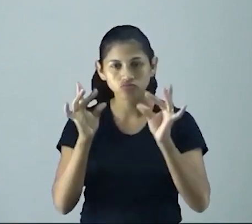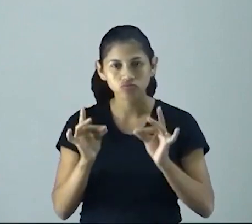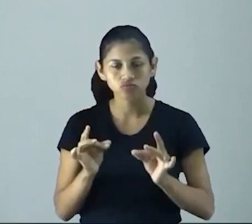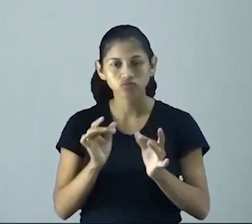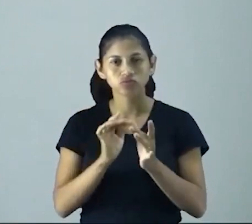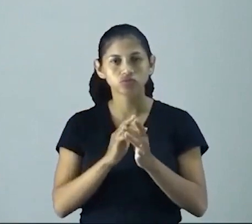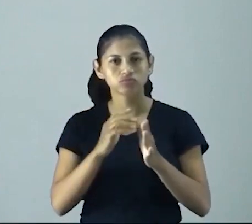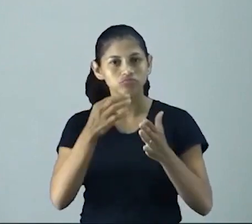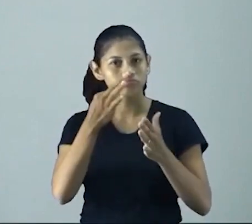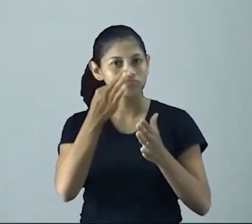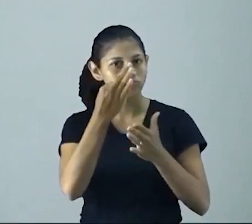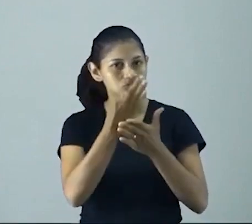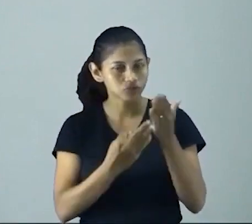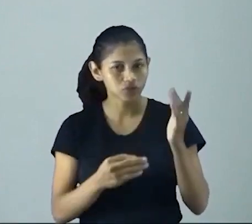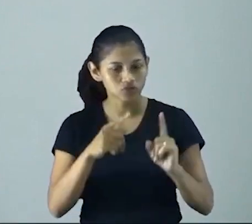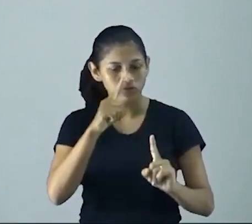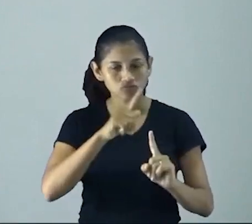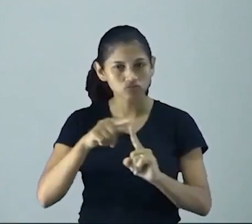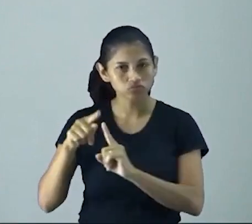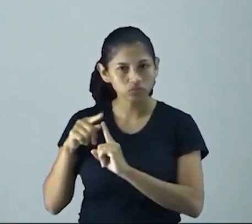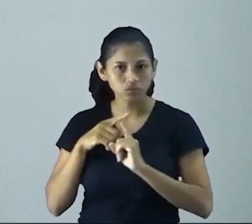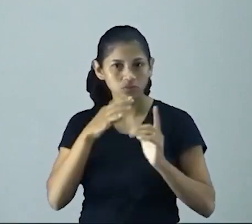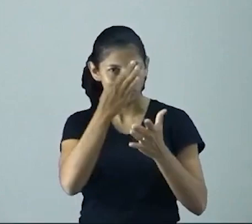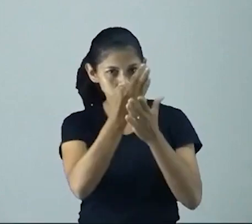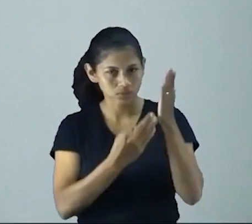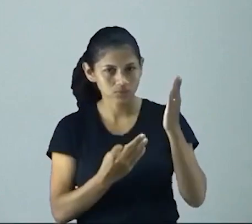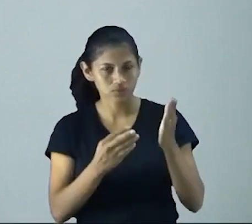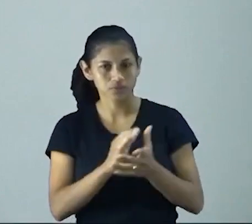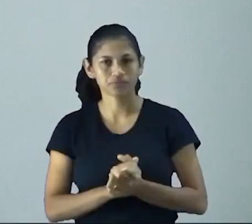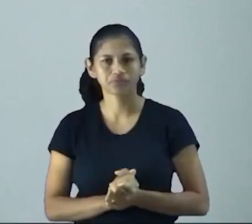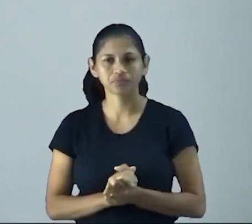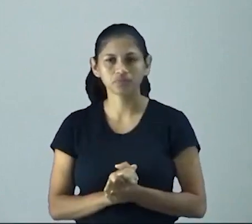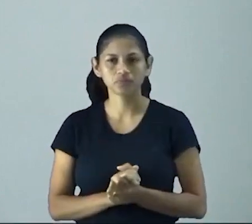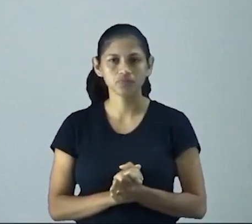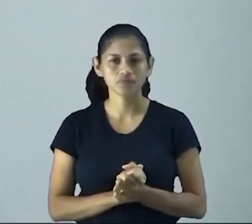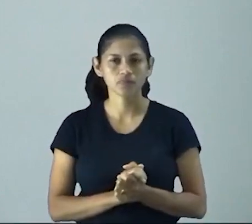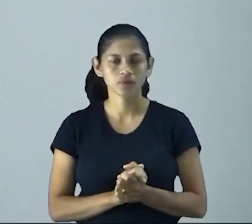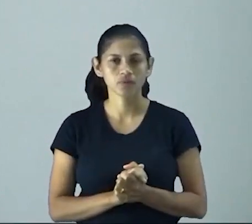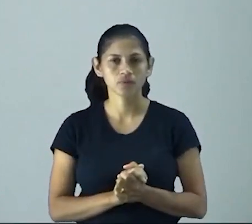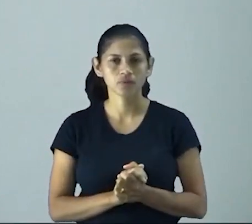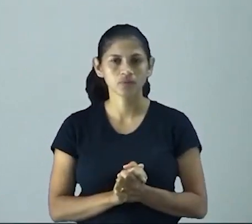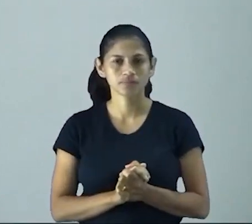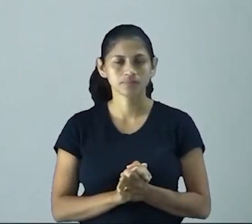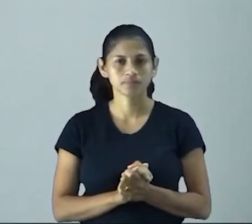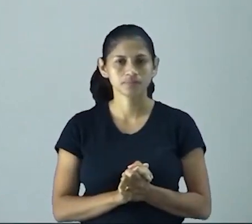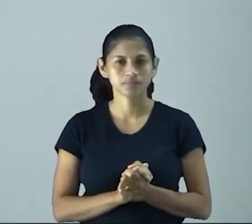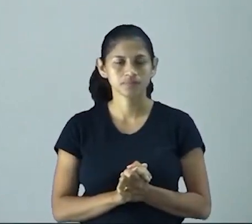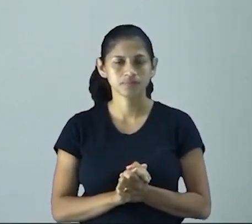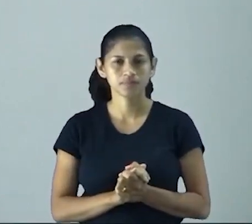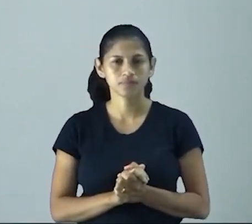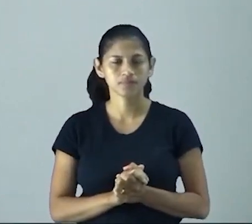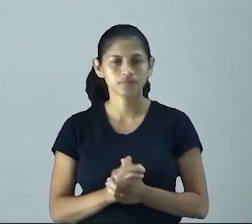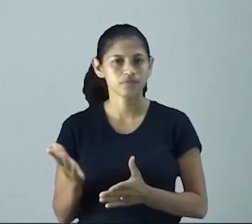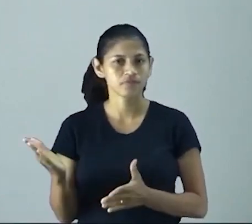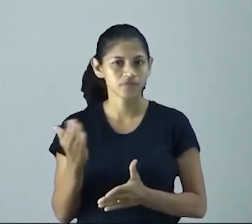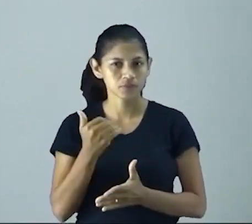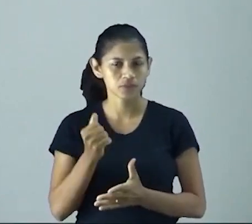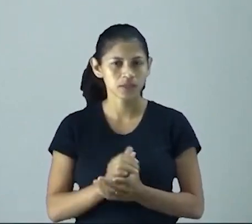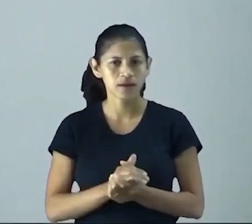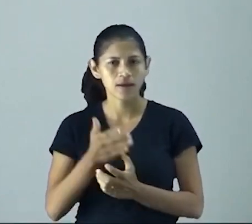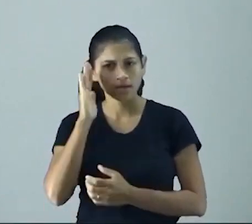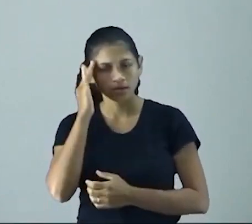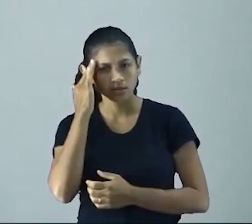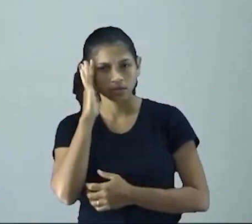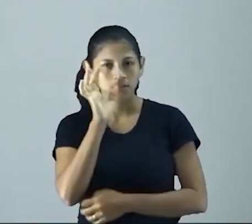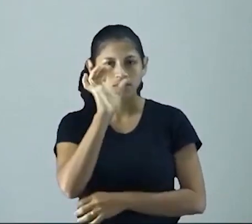injuntivo, argumentativo, narrativo, descritivo e expositivo, certo? Como vocês viram ali. Então, para isso, vamos lá. Vamos